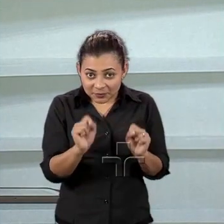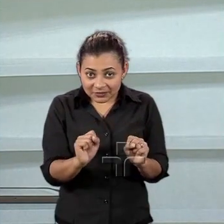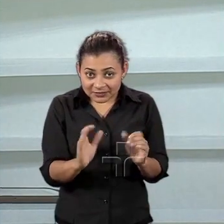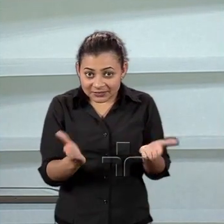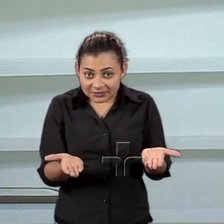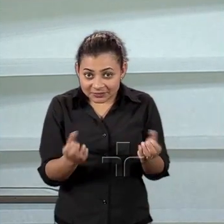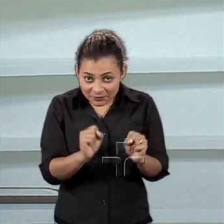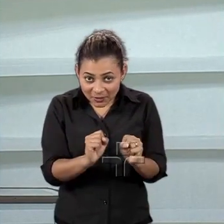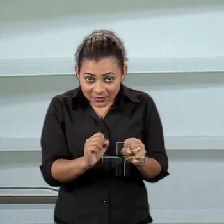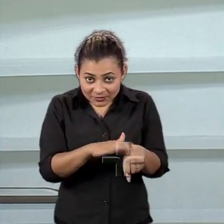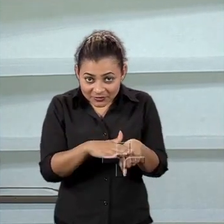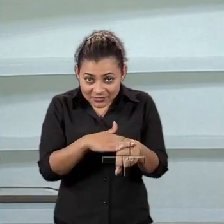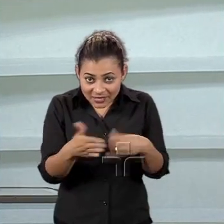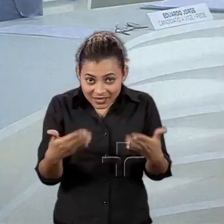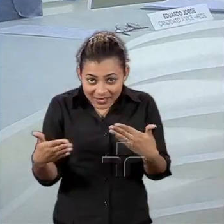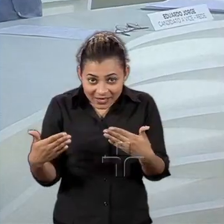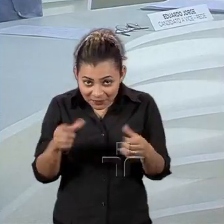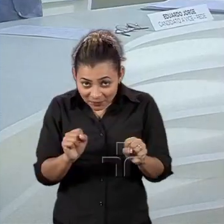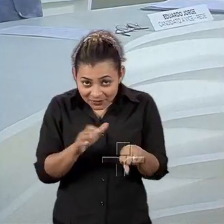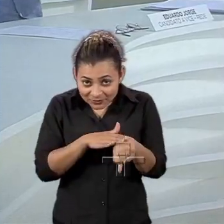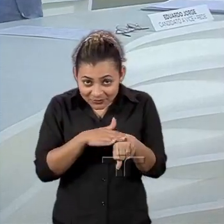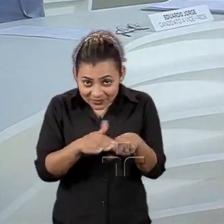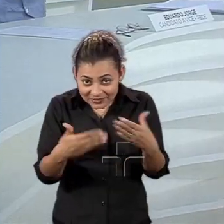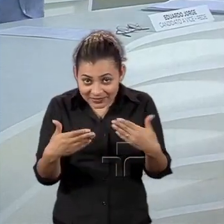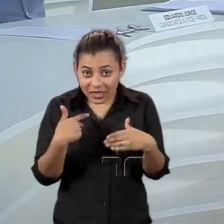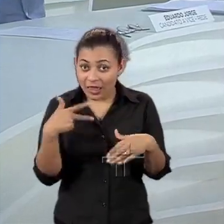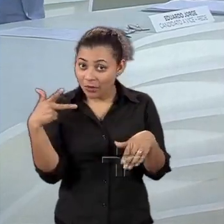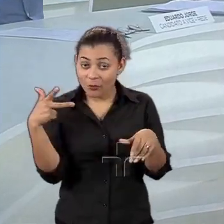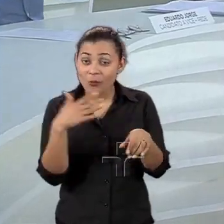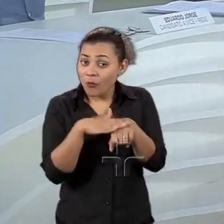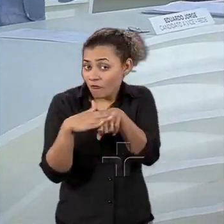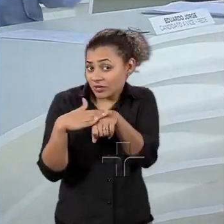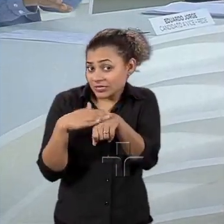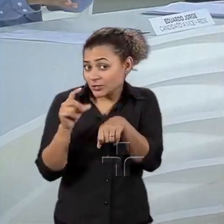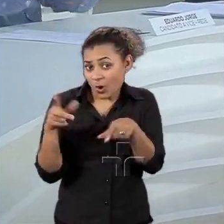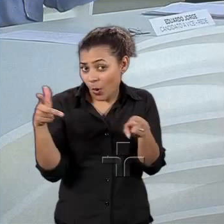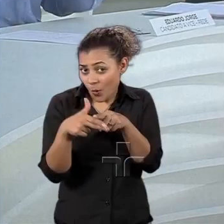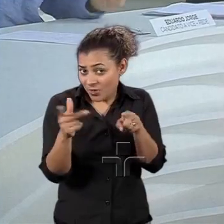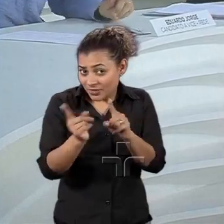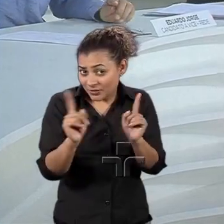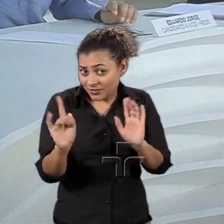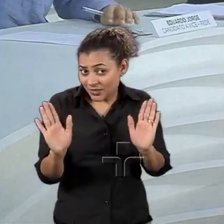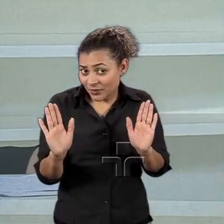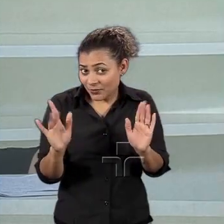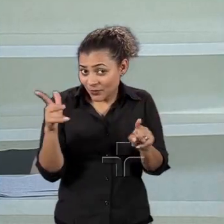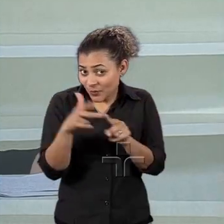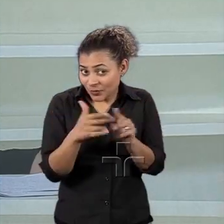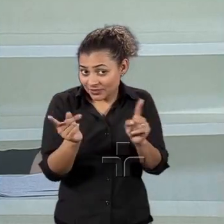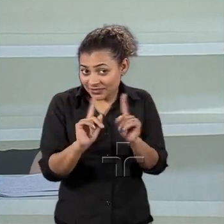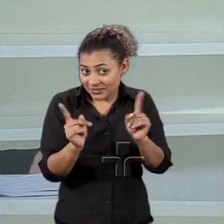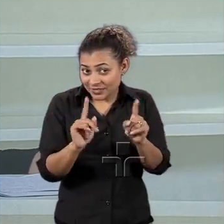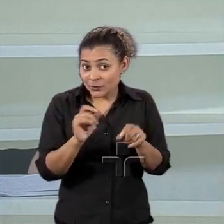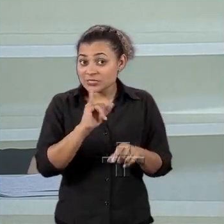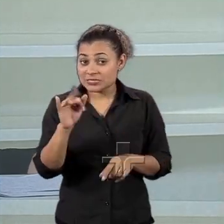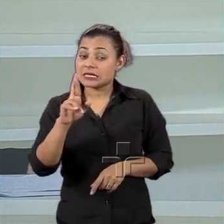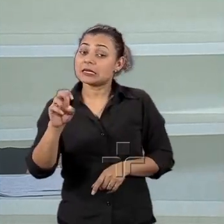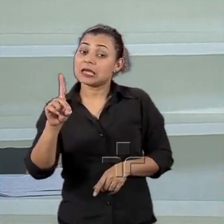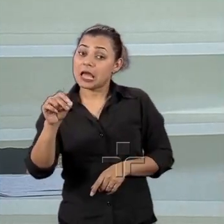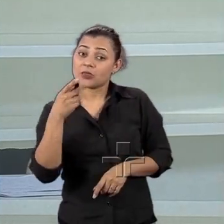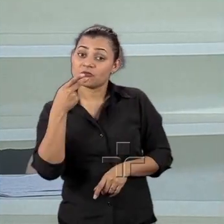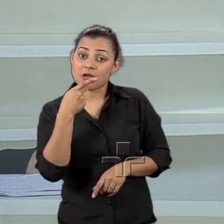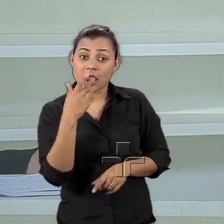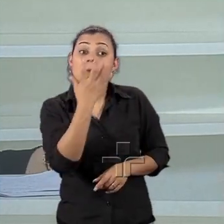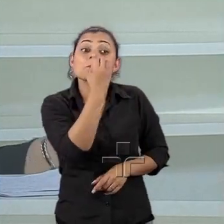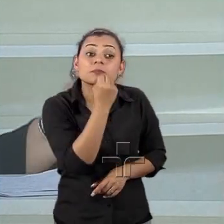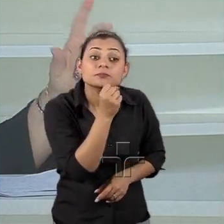mas ela está falando. Eu estou conversando. Se eu posso, eu posso, ou não posso. Se o Ricardo disser que eu não posso conversar, eu fico